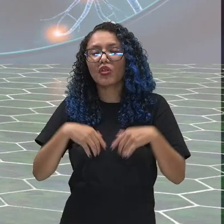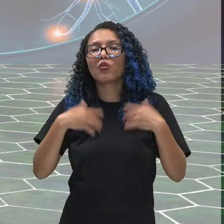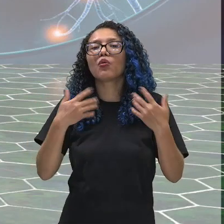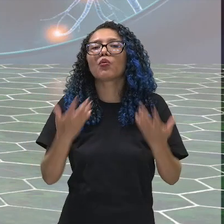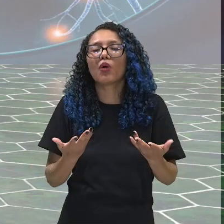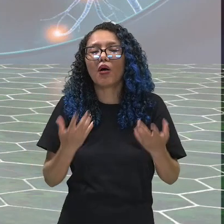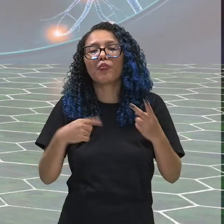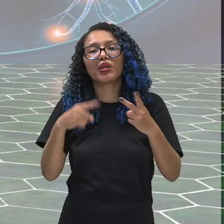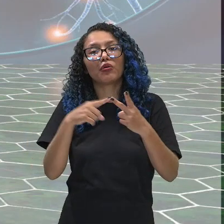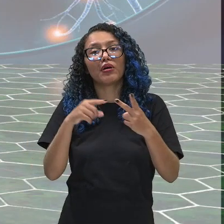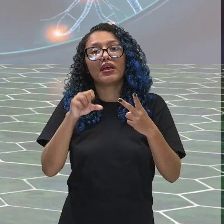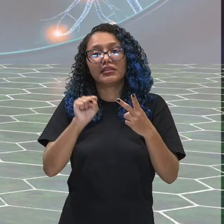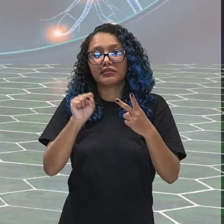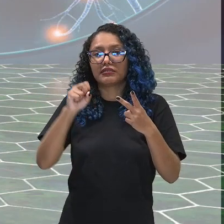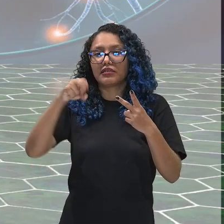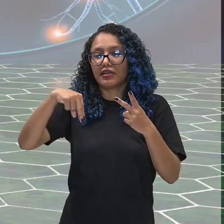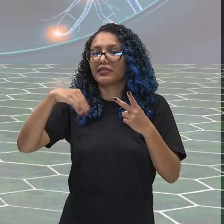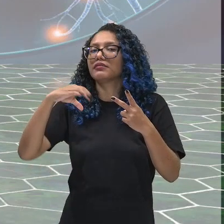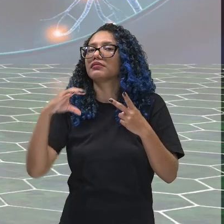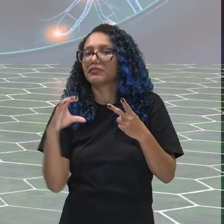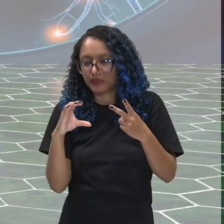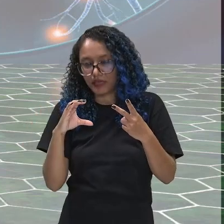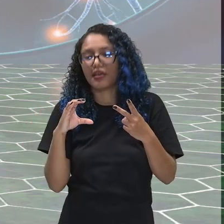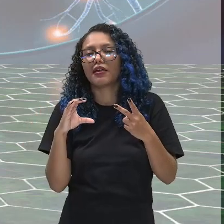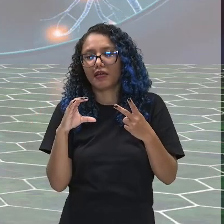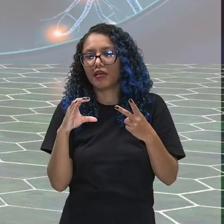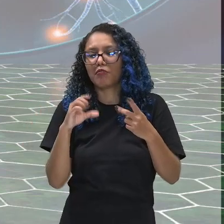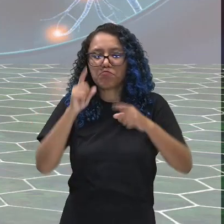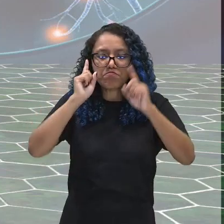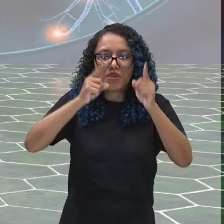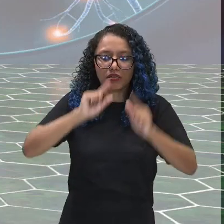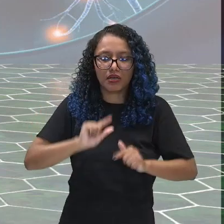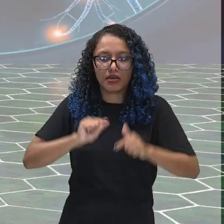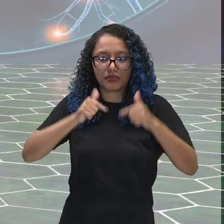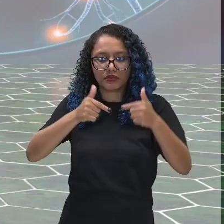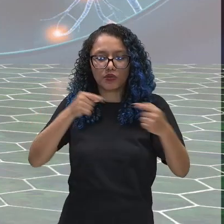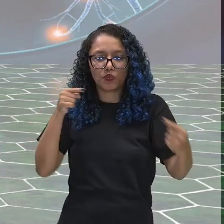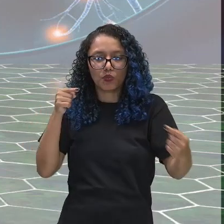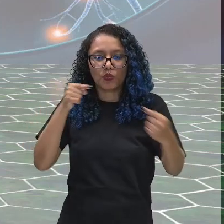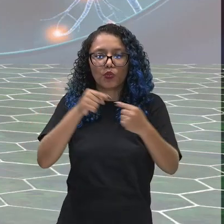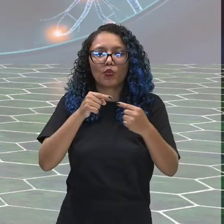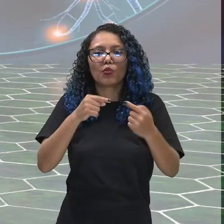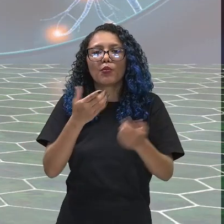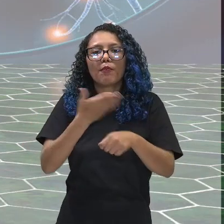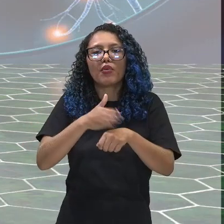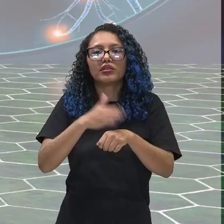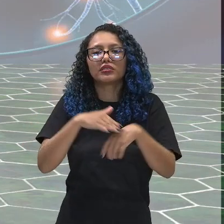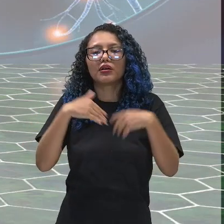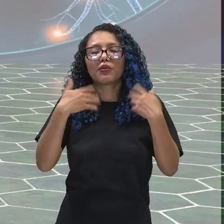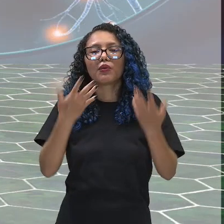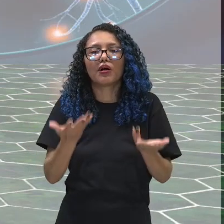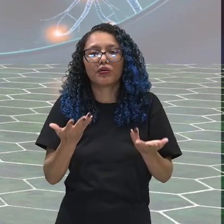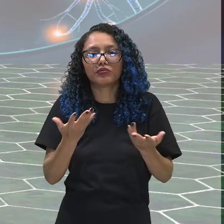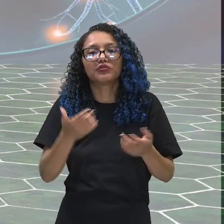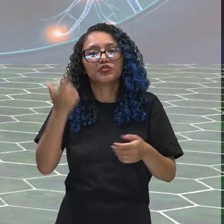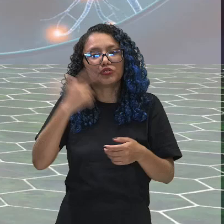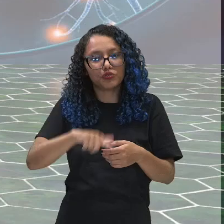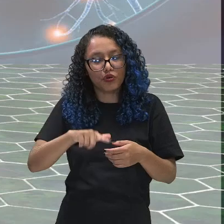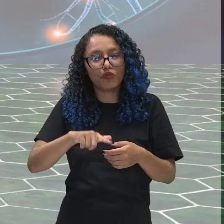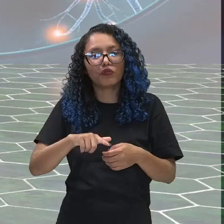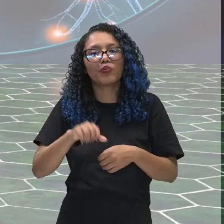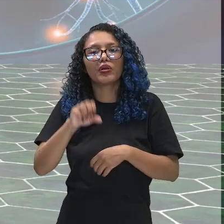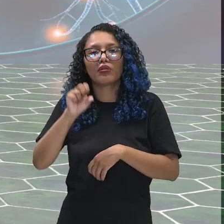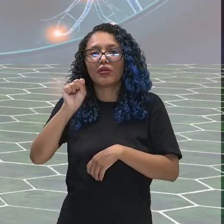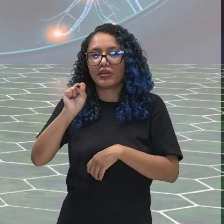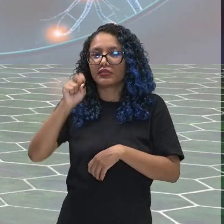nervoso central, e a execução desse comando vai ser novamente realizada ali pelo sistema